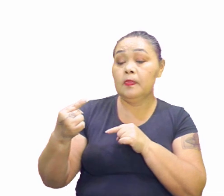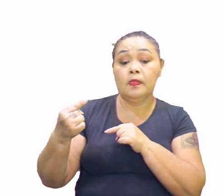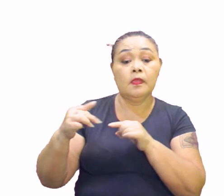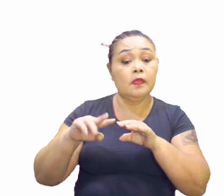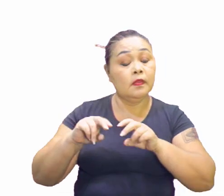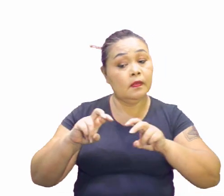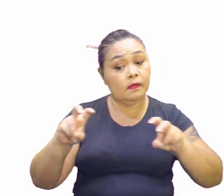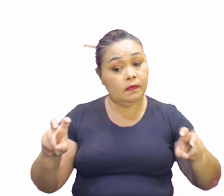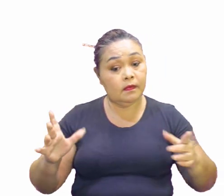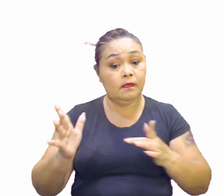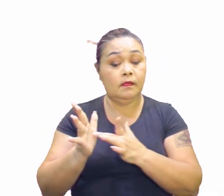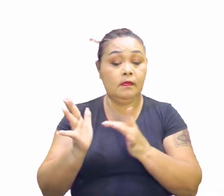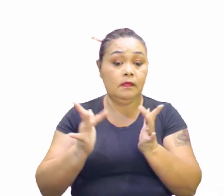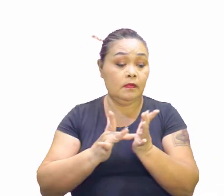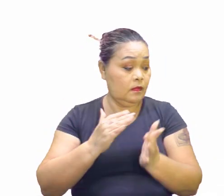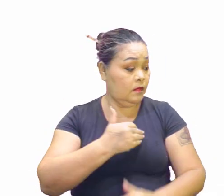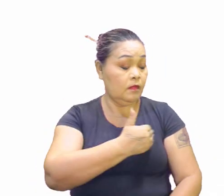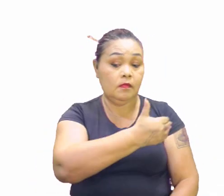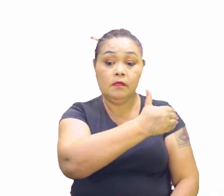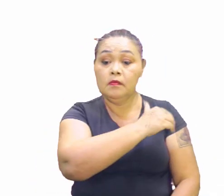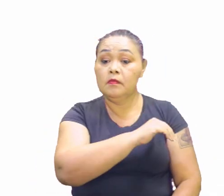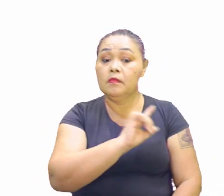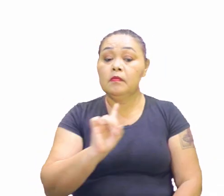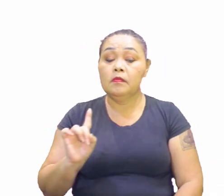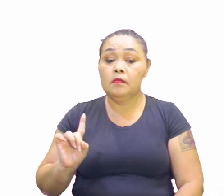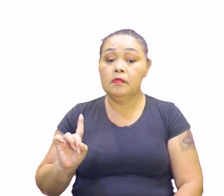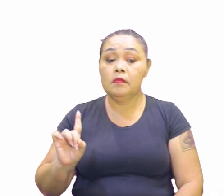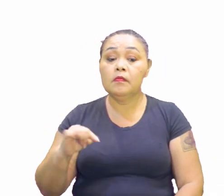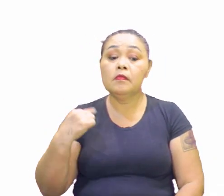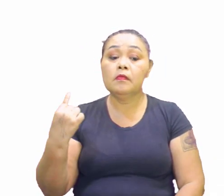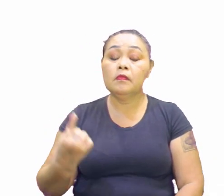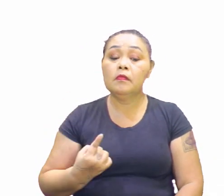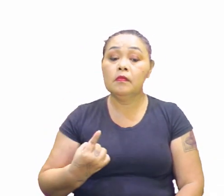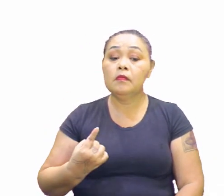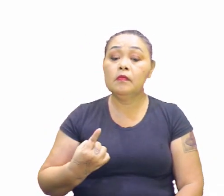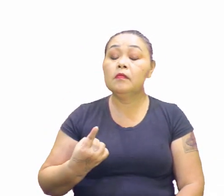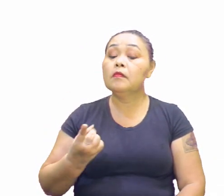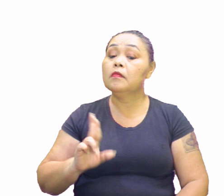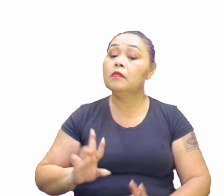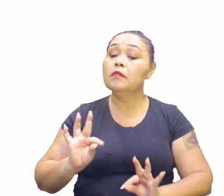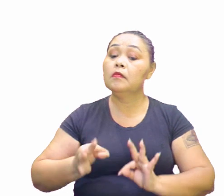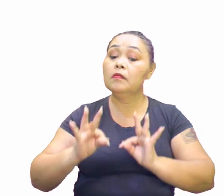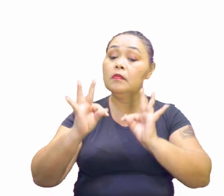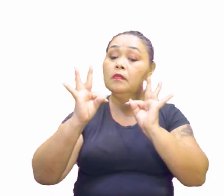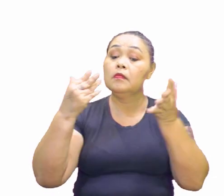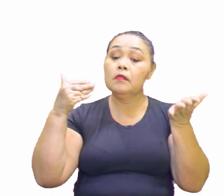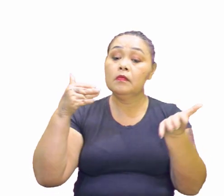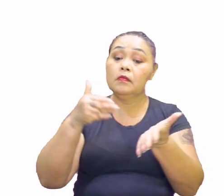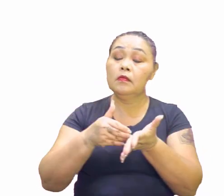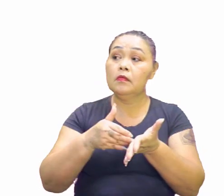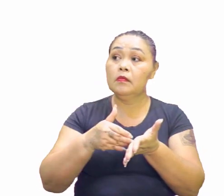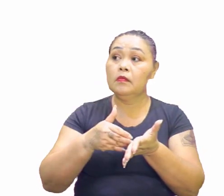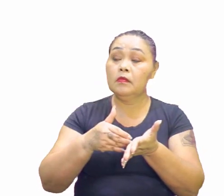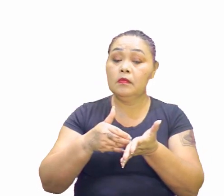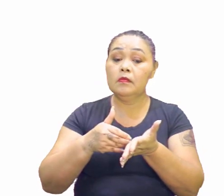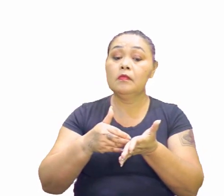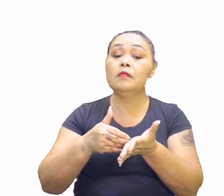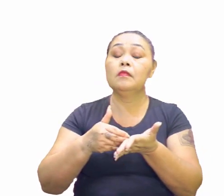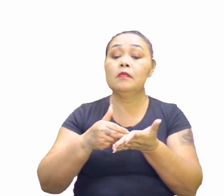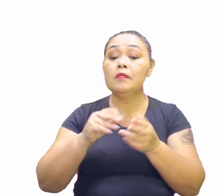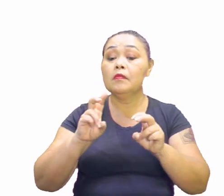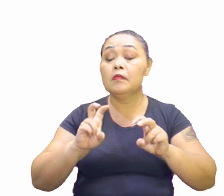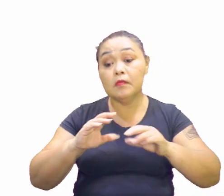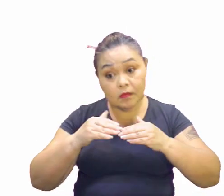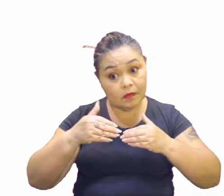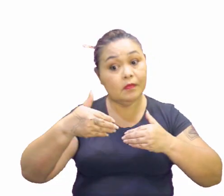né? Jesus com os apóstolos, e aqui são o quê? Já são o quê? Usando a tecnologia. Seria a última ceia, da questão